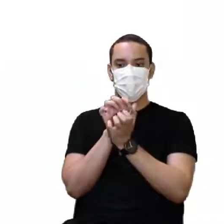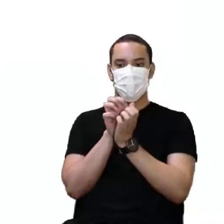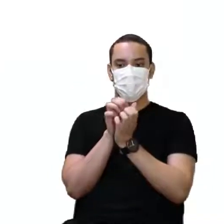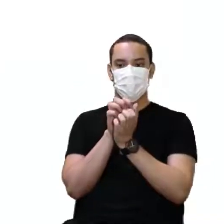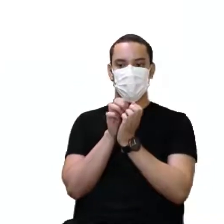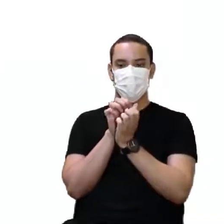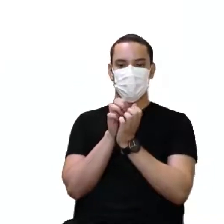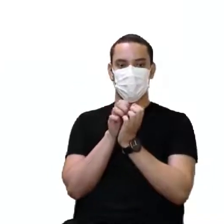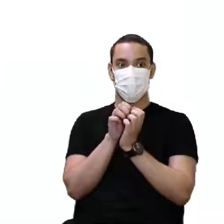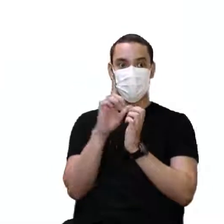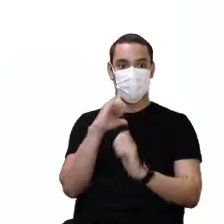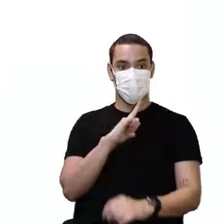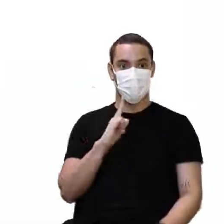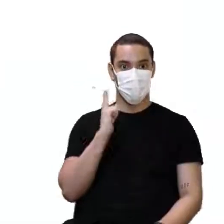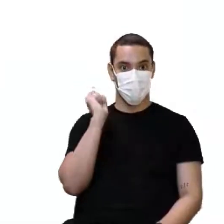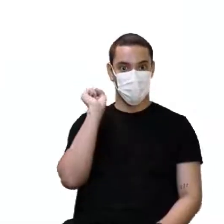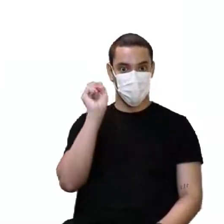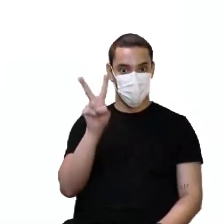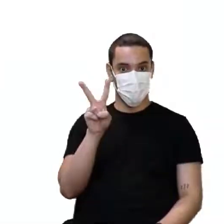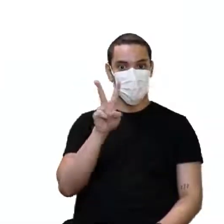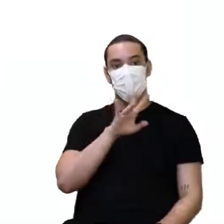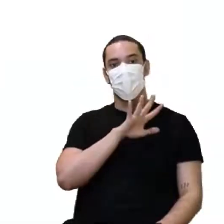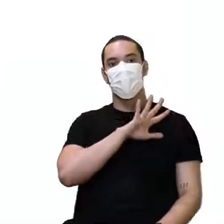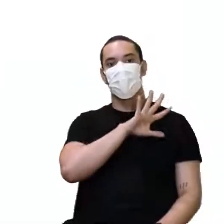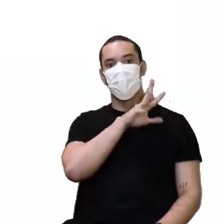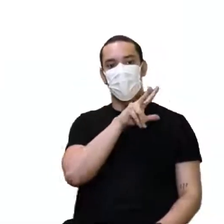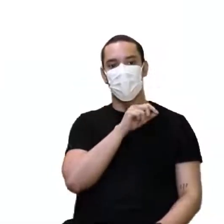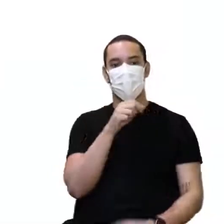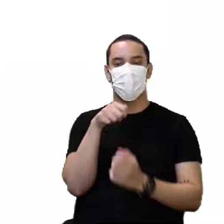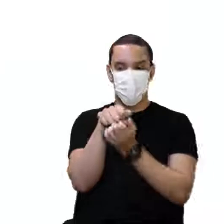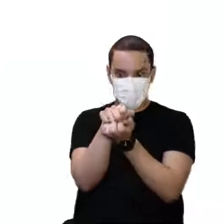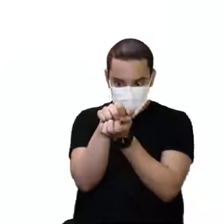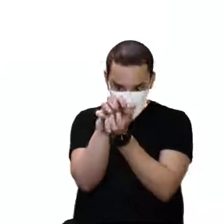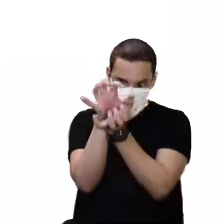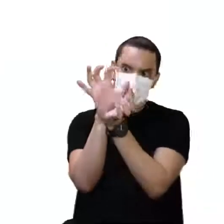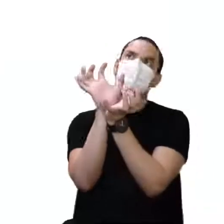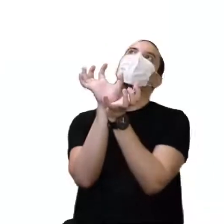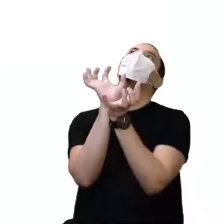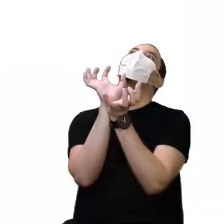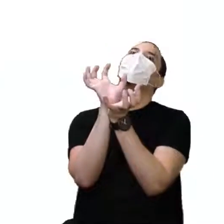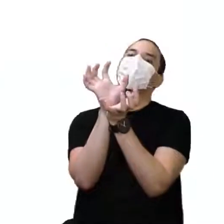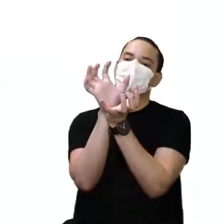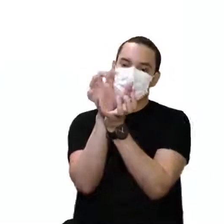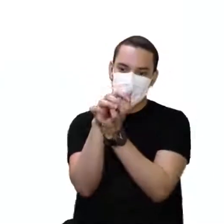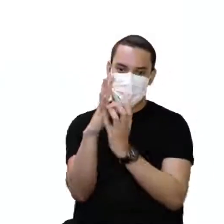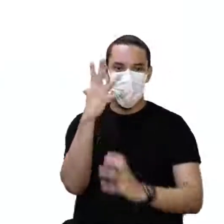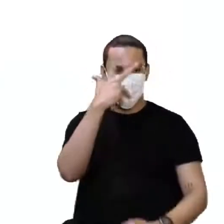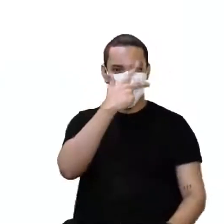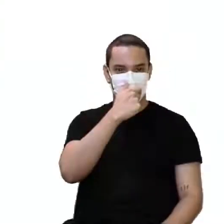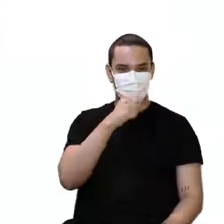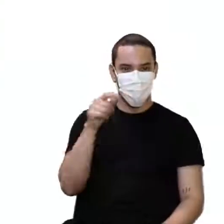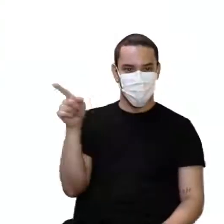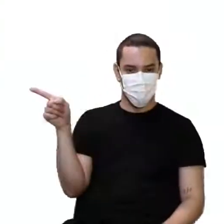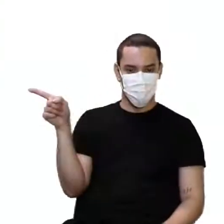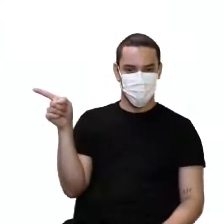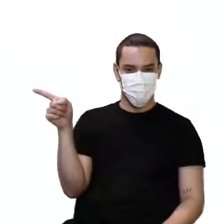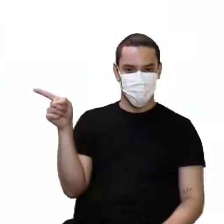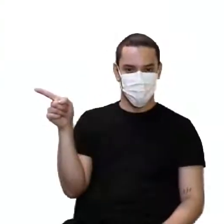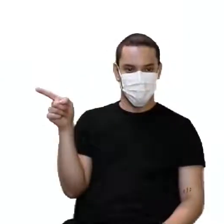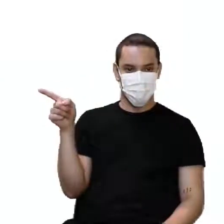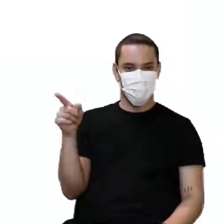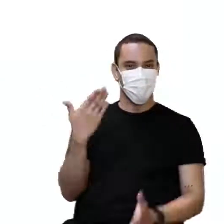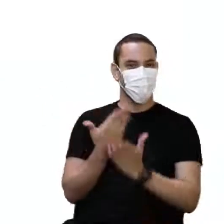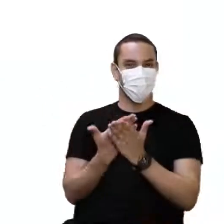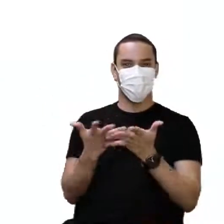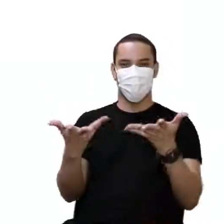dois animais abrindo o bocão pra gente. Que coisa linda, né? Eita, que essa